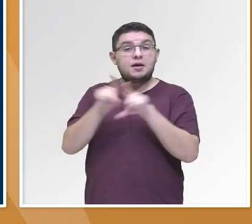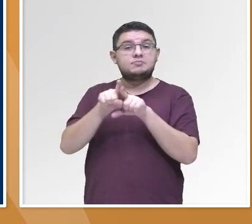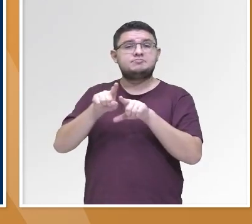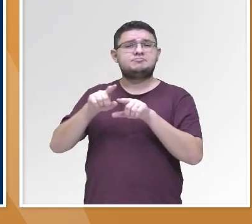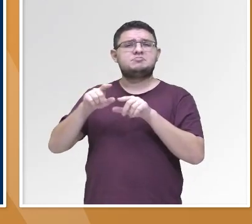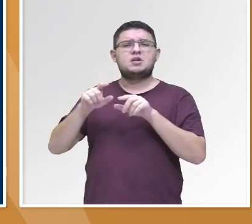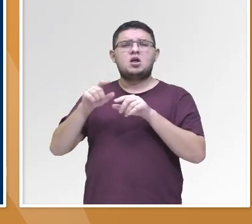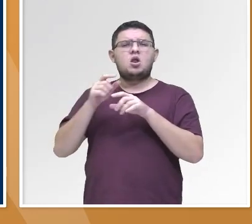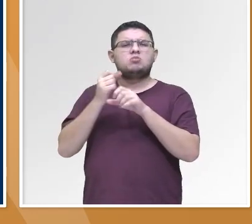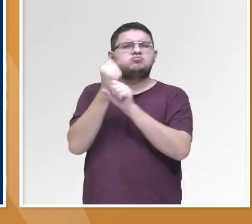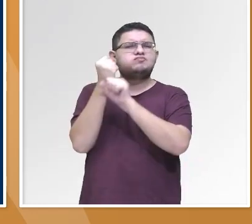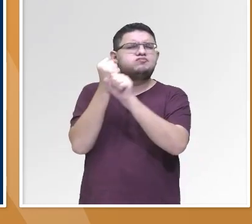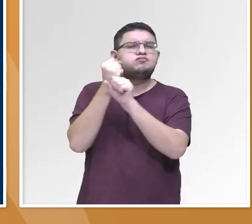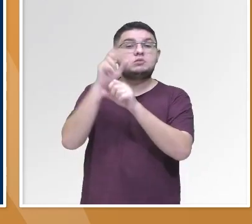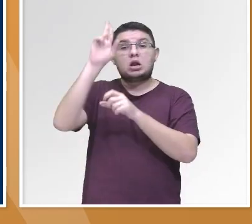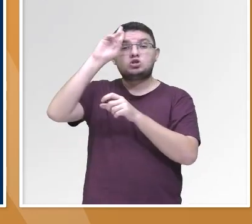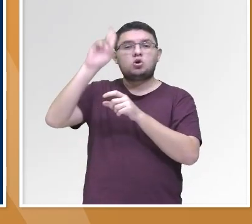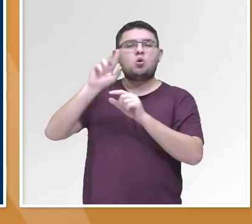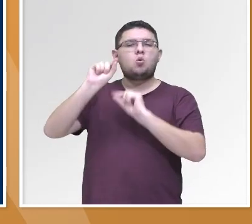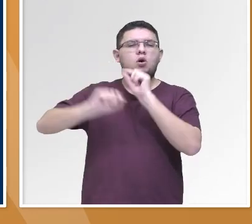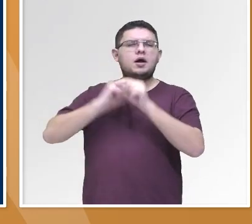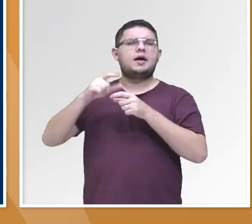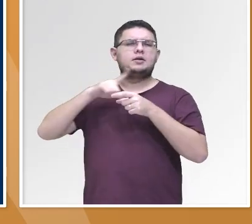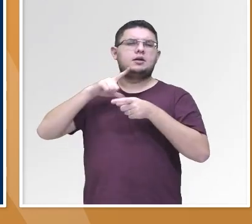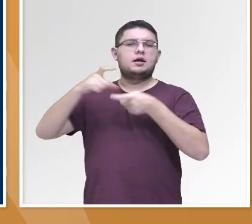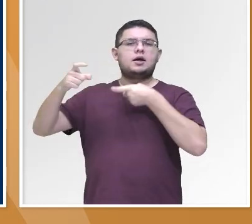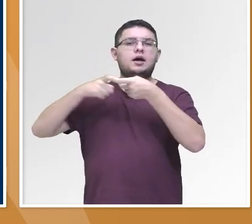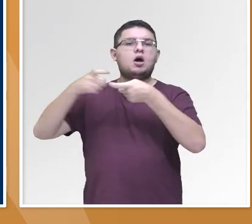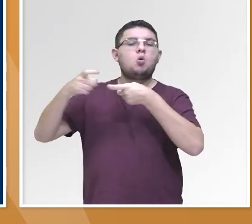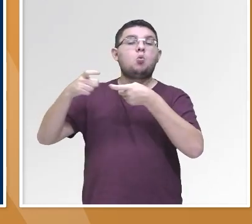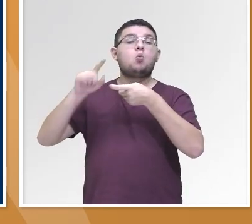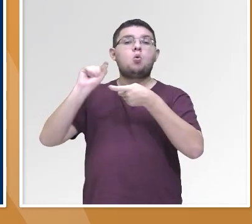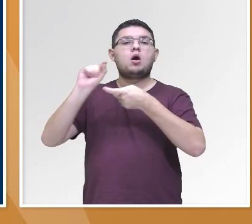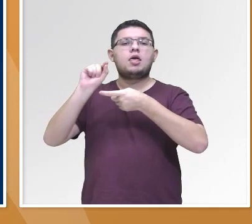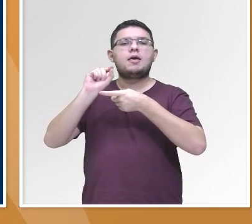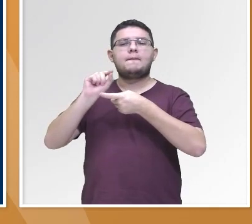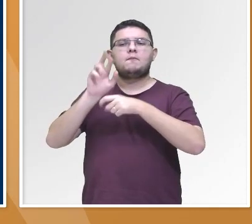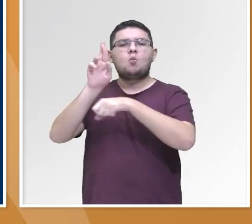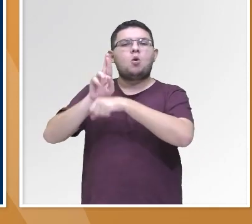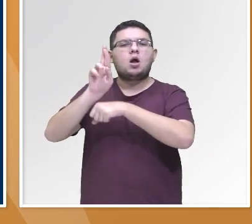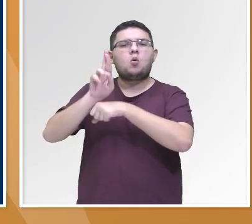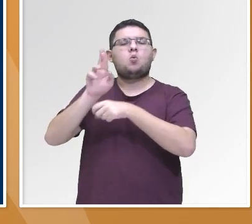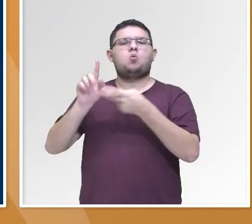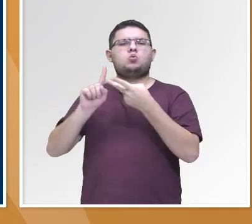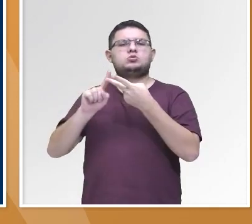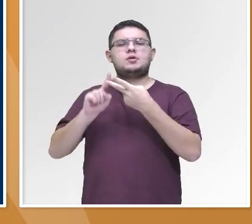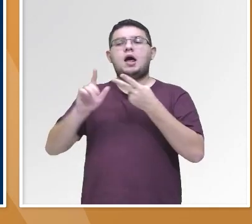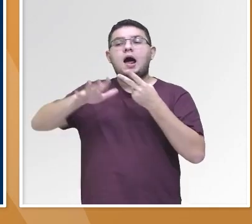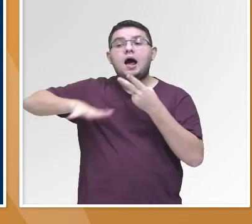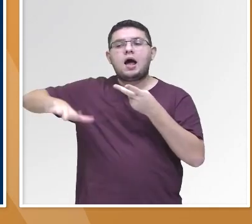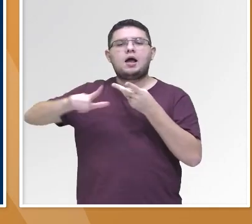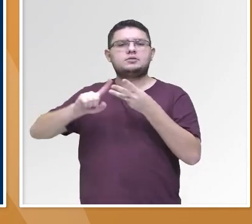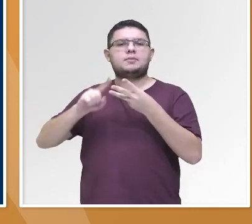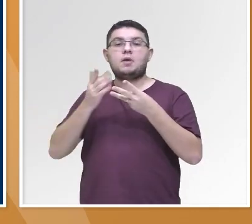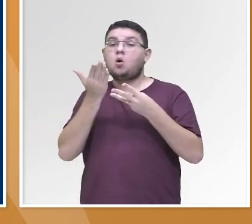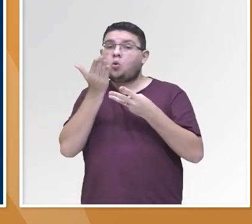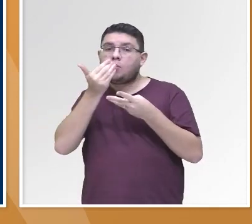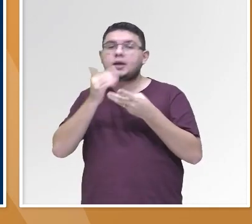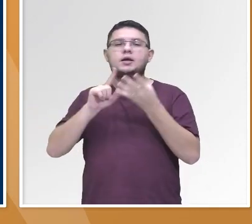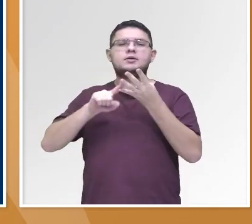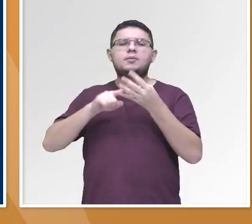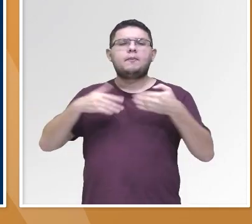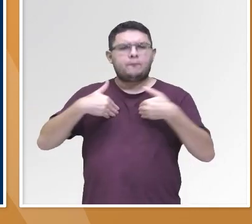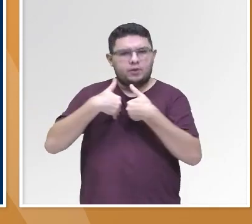o espaço geográfico para a produção de alimentos ou criação de animais. Então, na África também não era muito diferente. Então, era